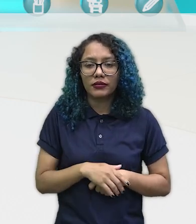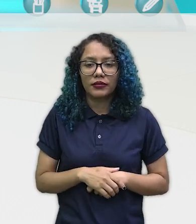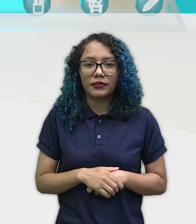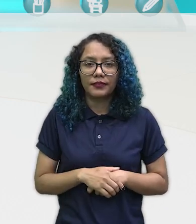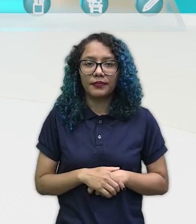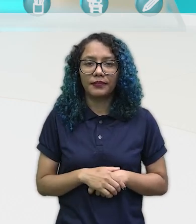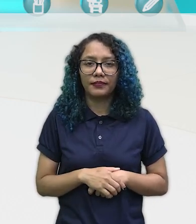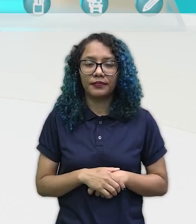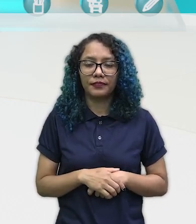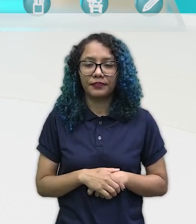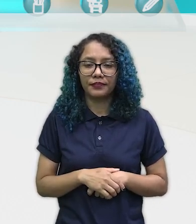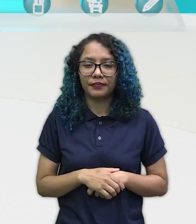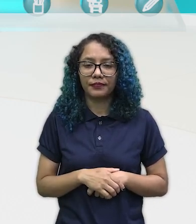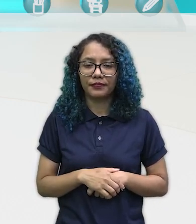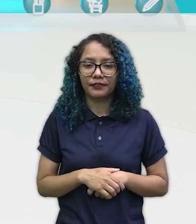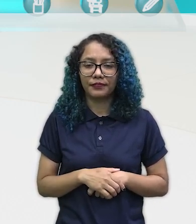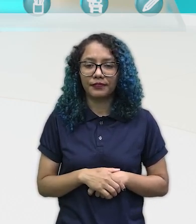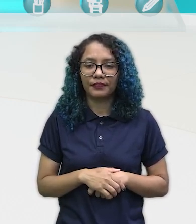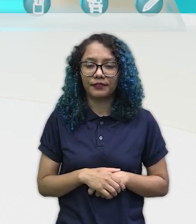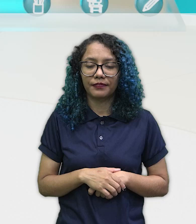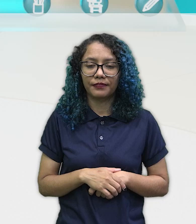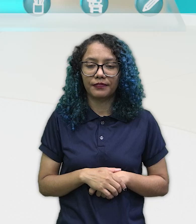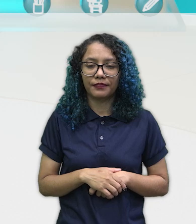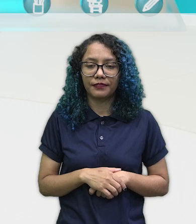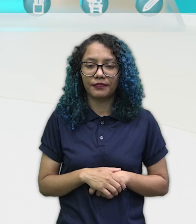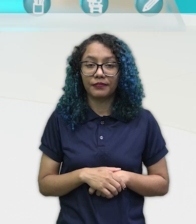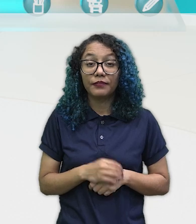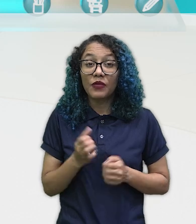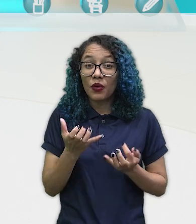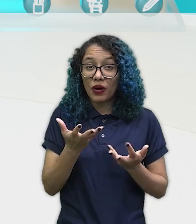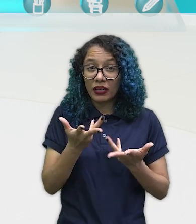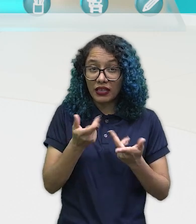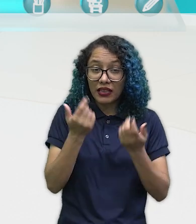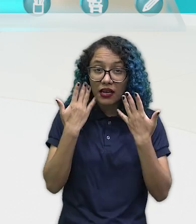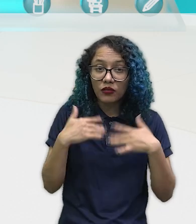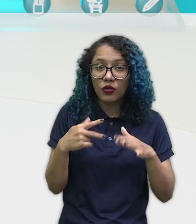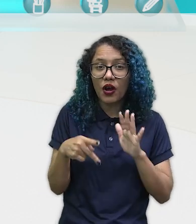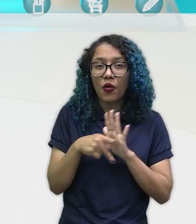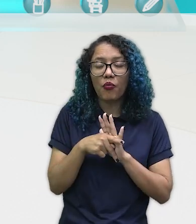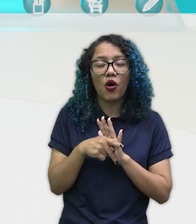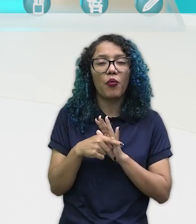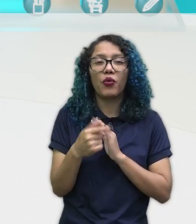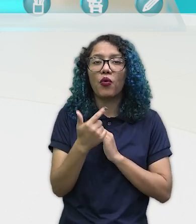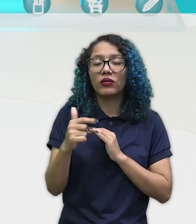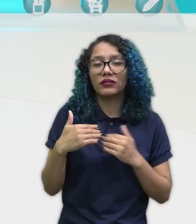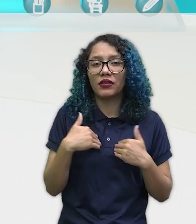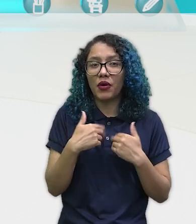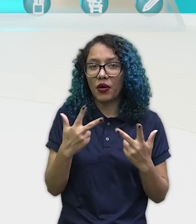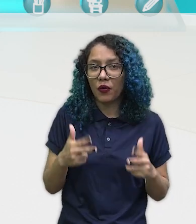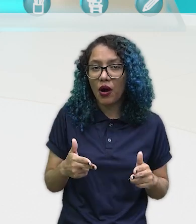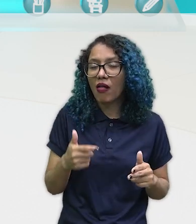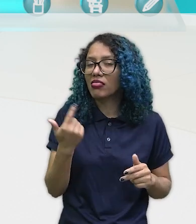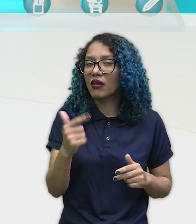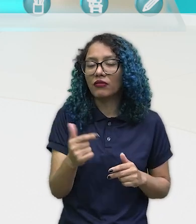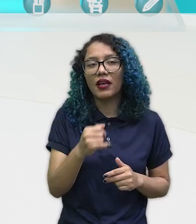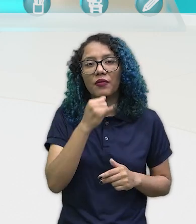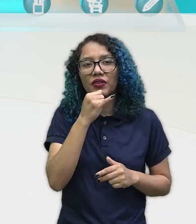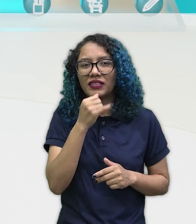naturalmente as qualidades que outros animais possuem, como garras afiadas,